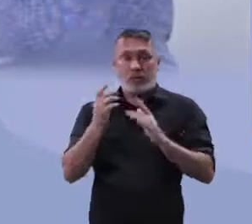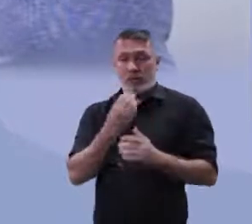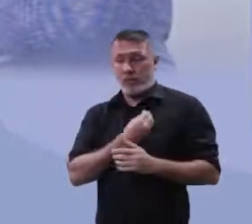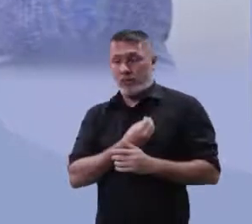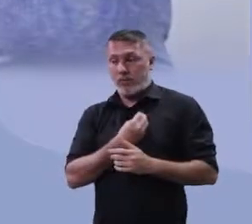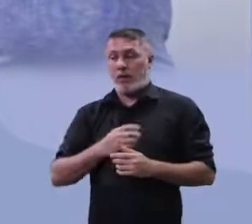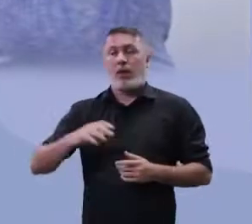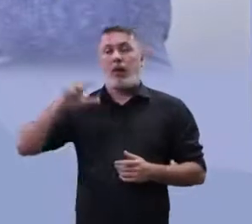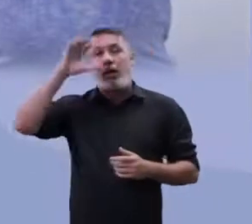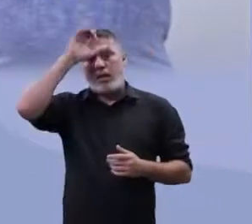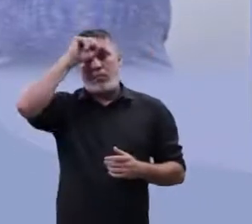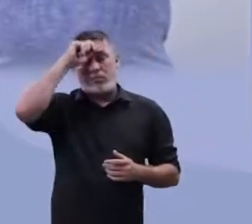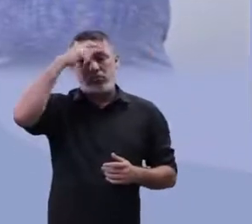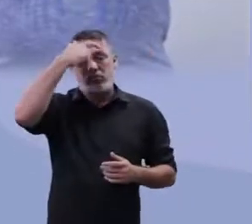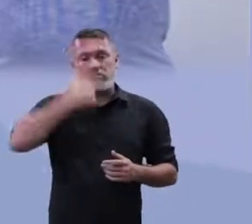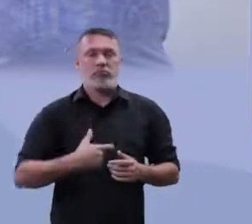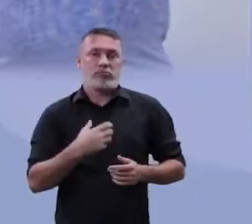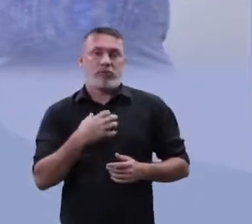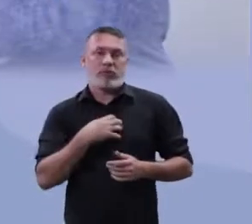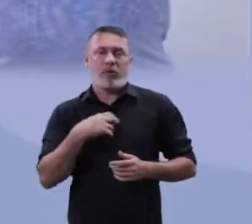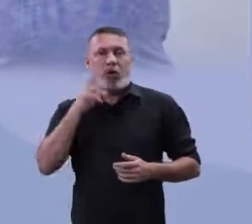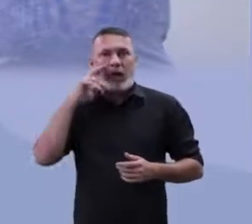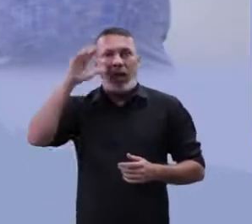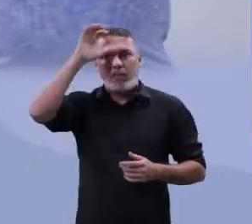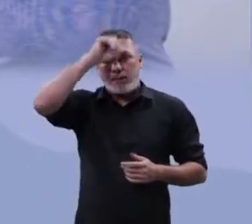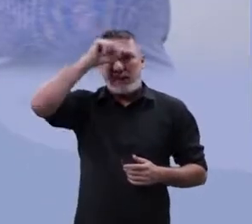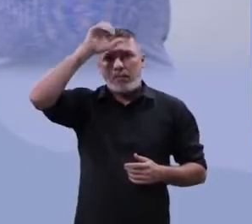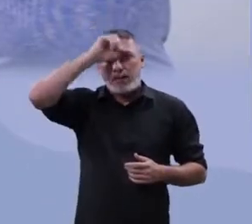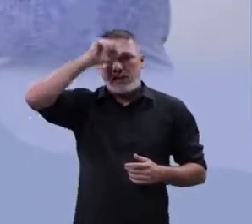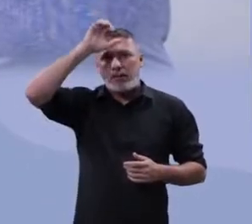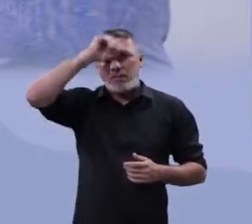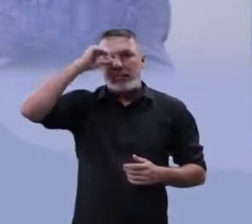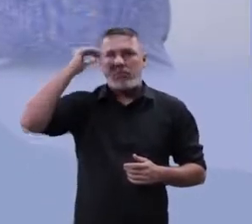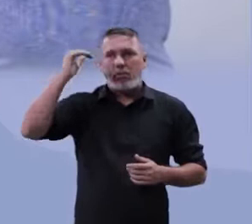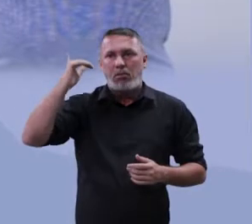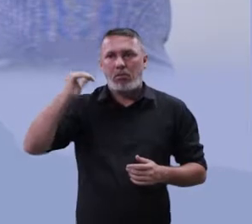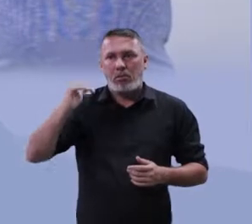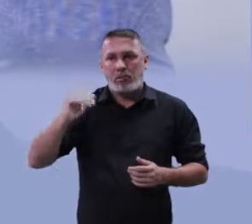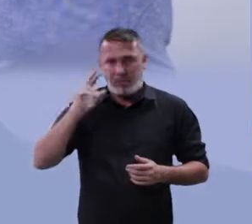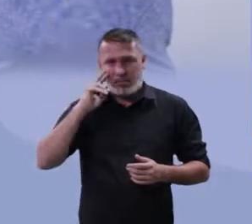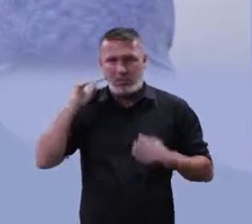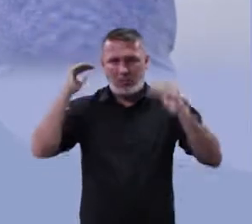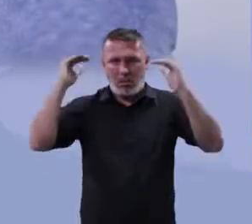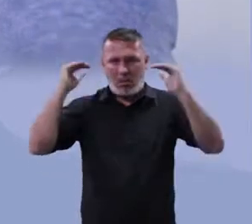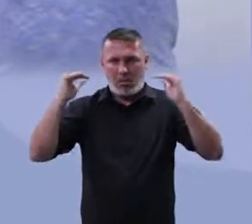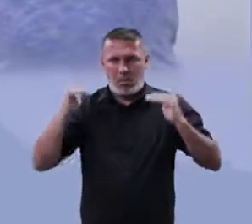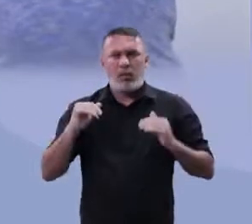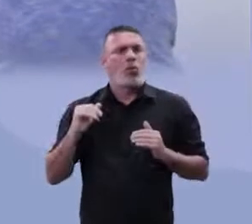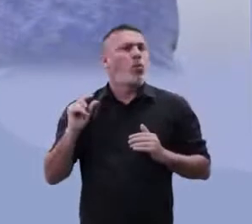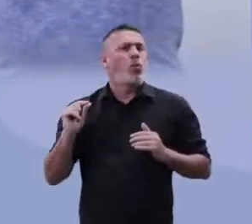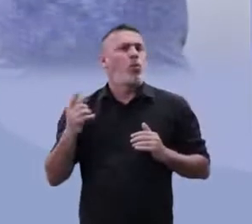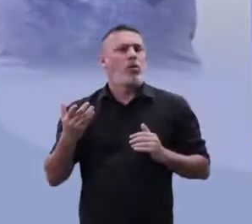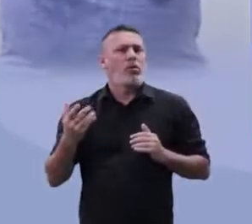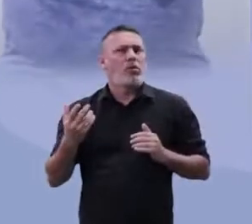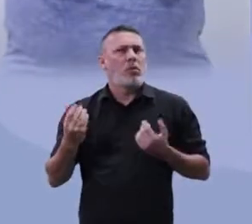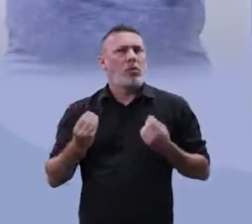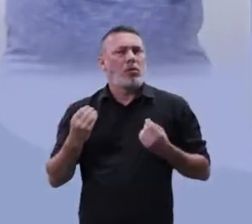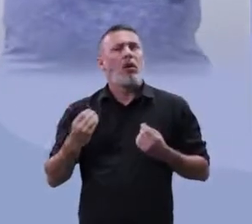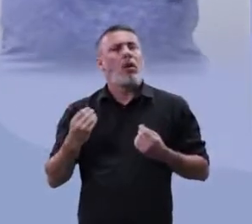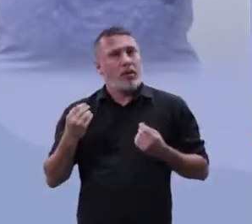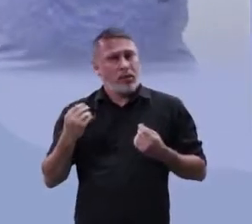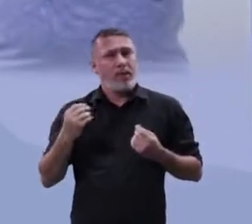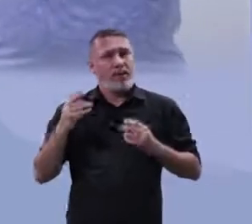ser. Esse aprender, conhecer, fazer, conviver e ser, né, pode ser utilizado